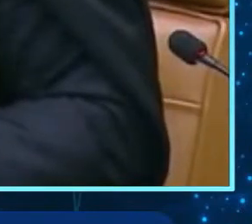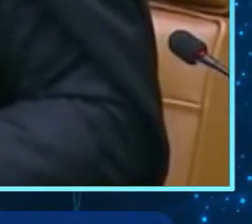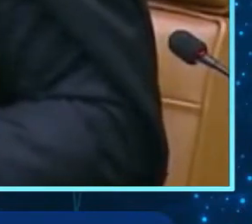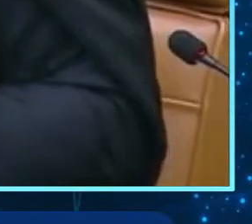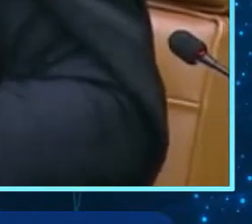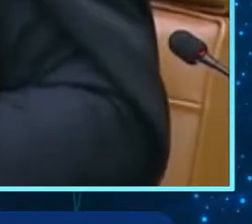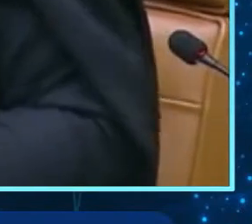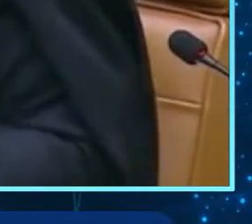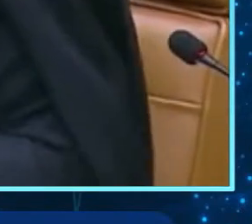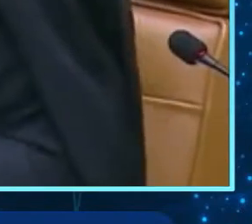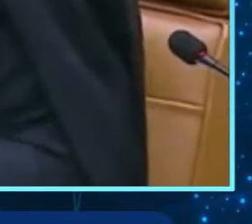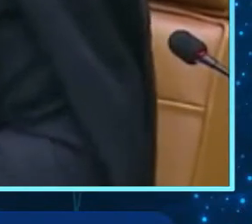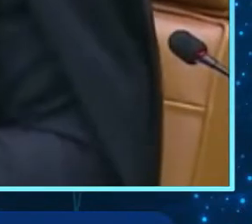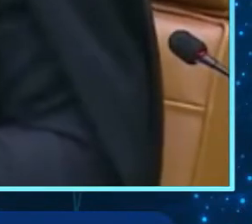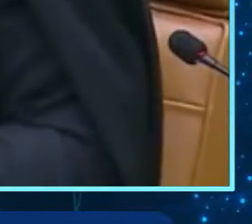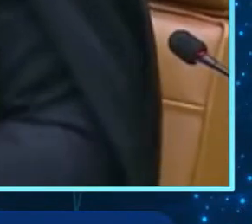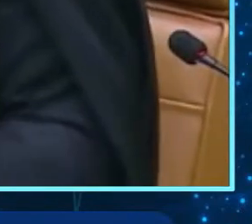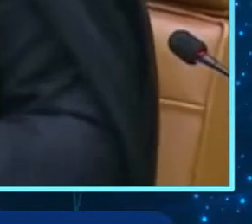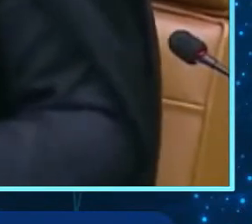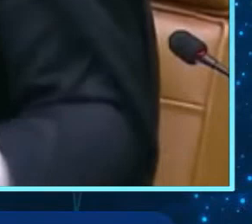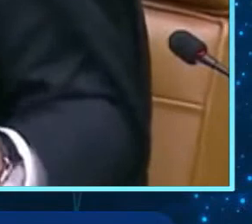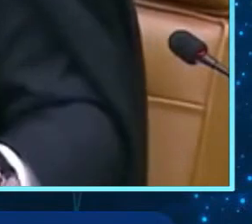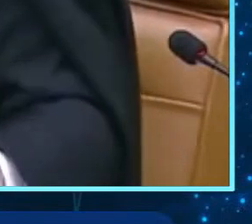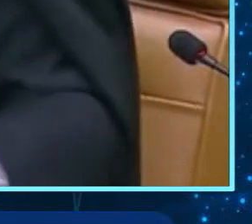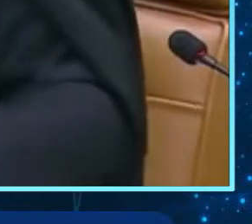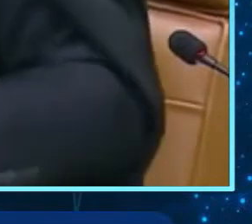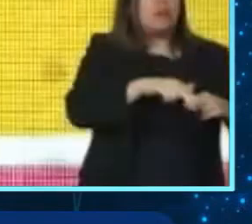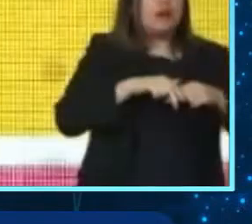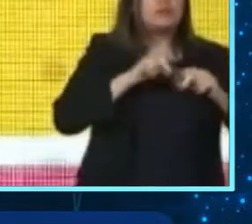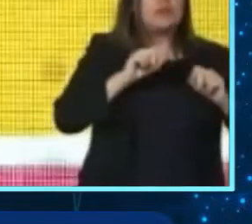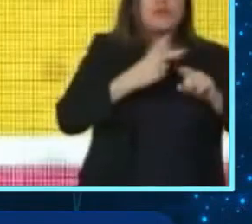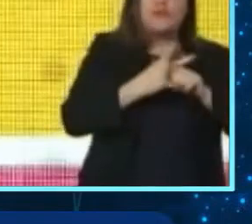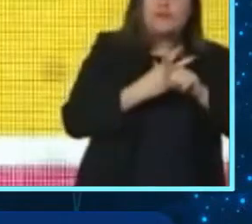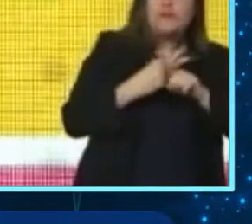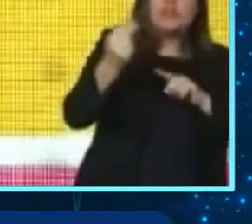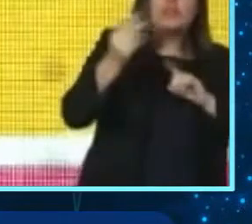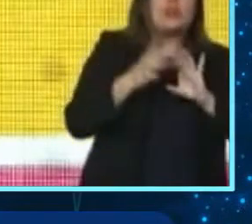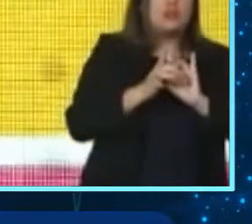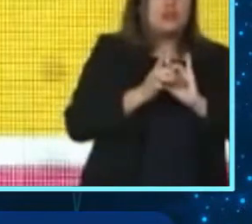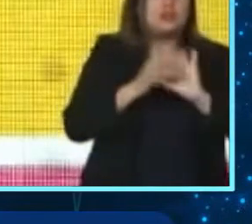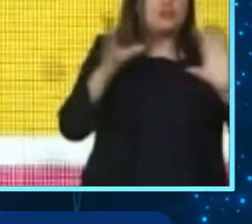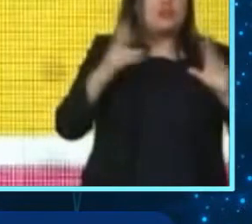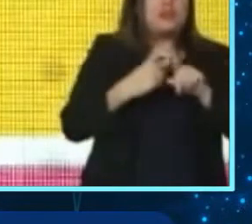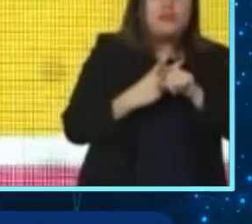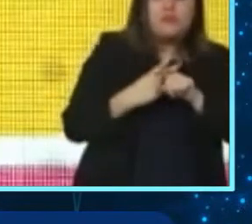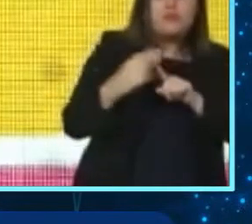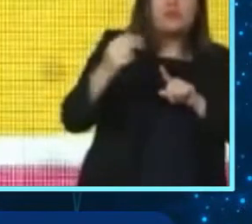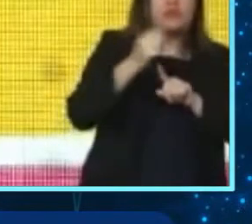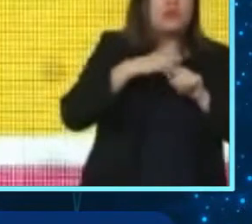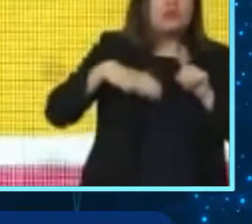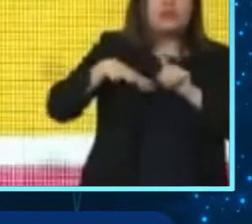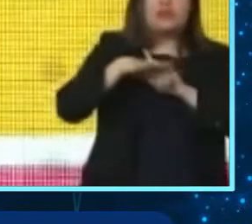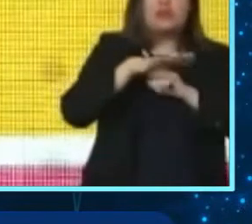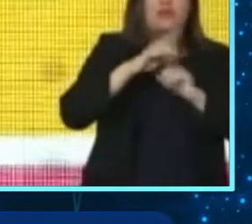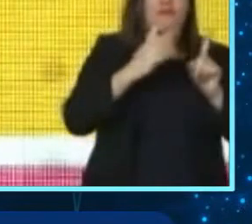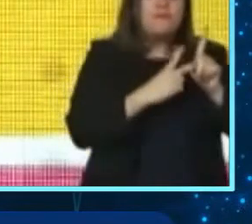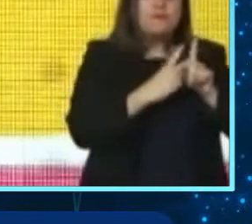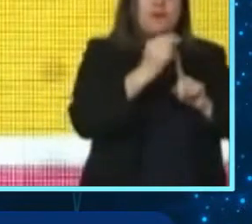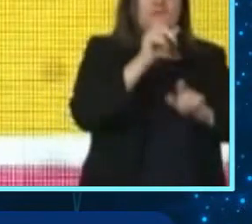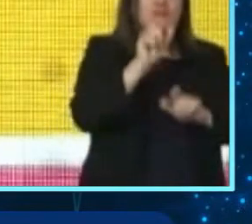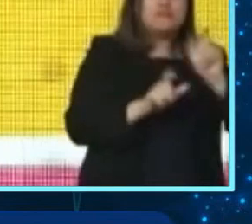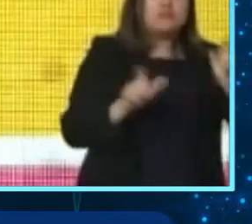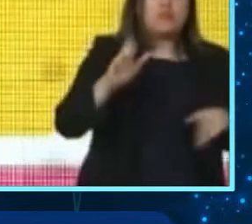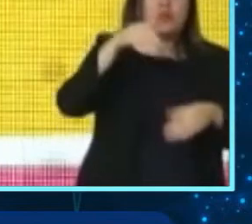de brasileiros, 2 juristas, como o doutor Sebastião Coelho, o doutor Rodrigo Saraiva Marinho, que é